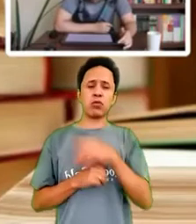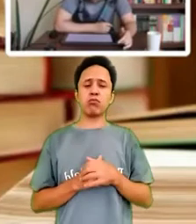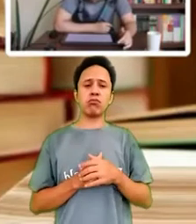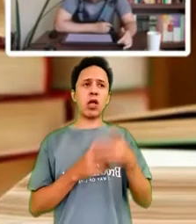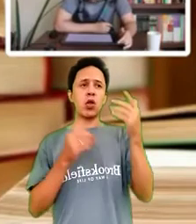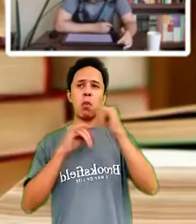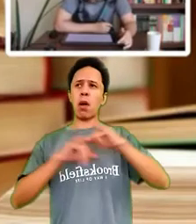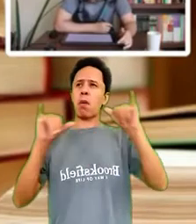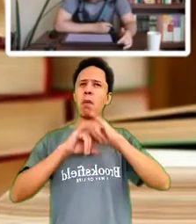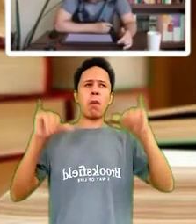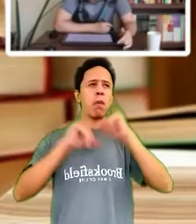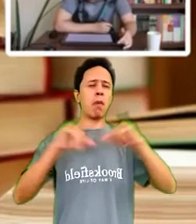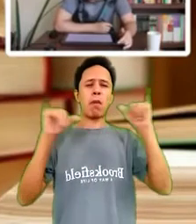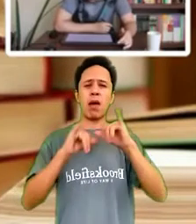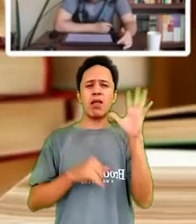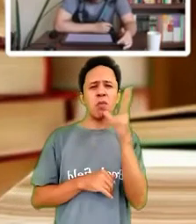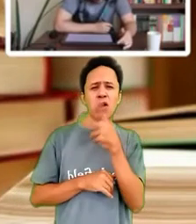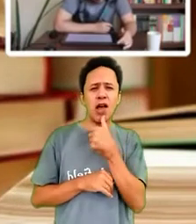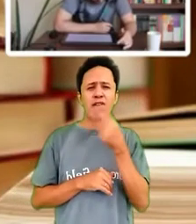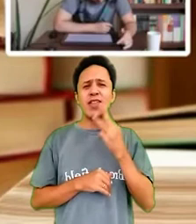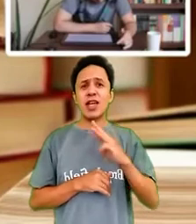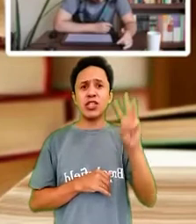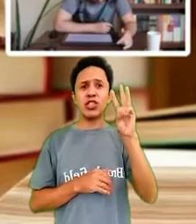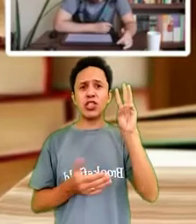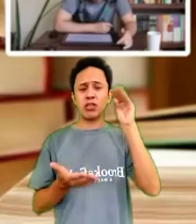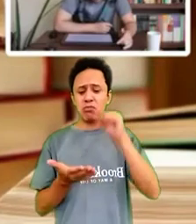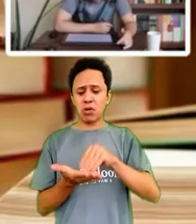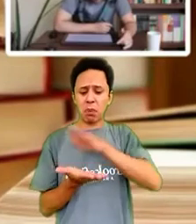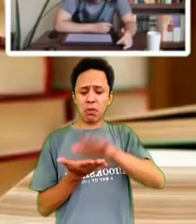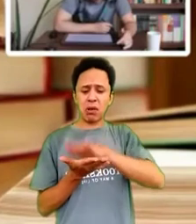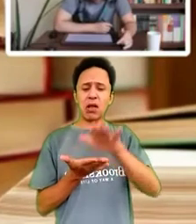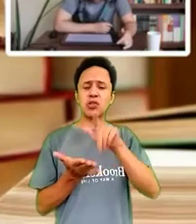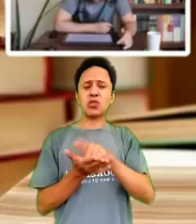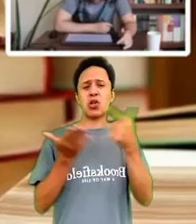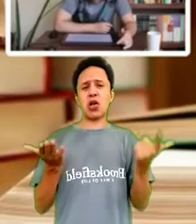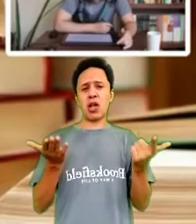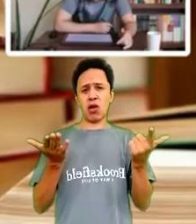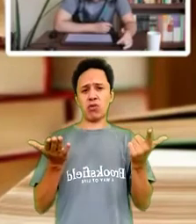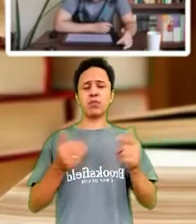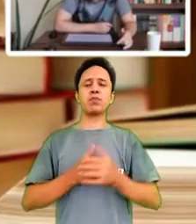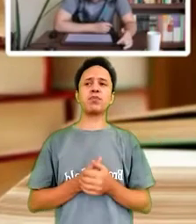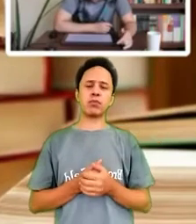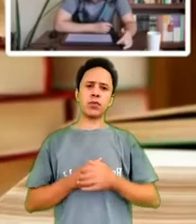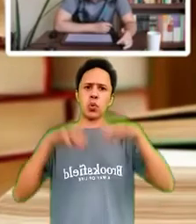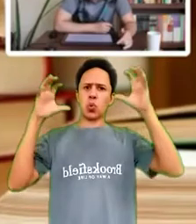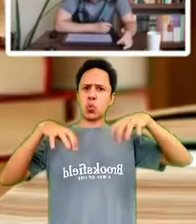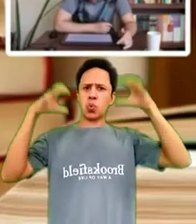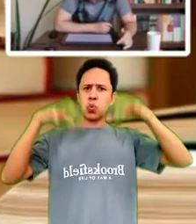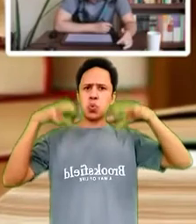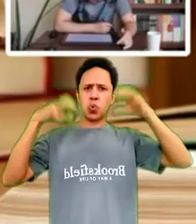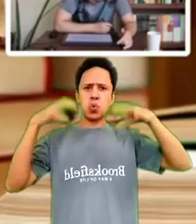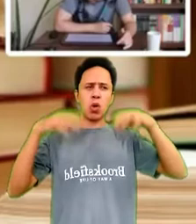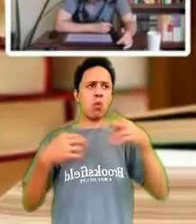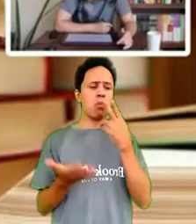notícias do mundo vinham pelo jornal 3 dias depois de publicadas no Rio de Janeiro. Se chovia a potes, a mala do correio